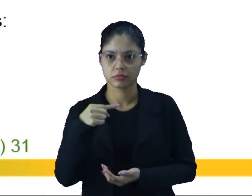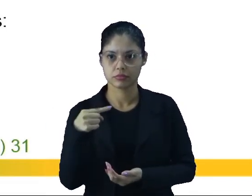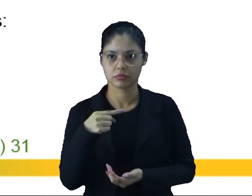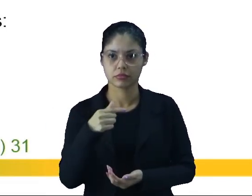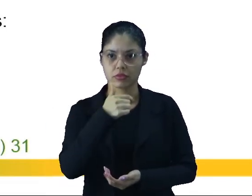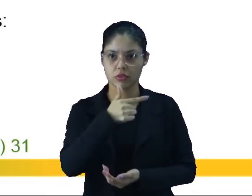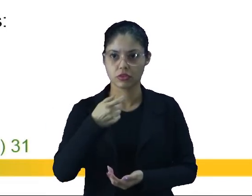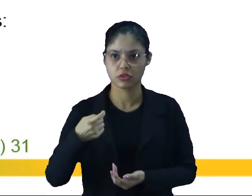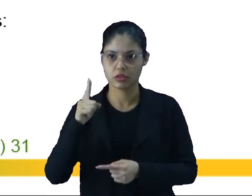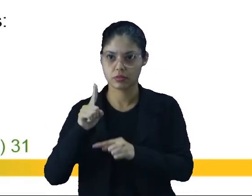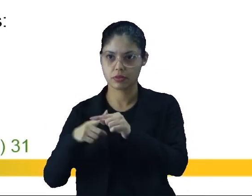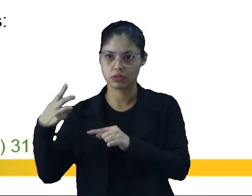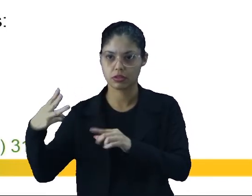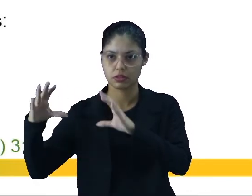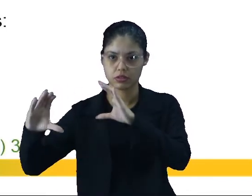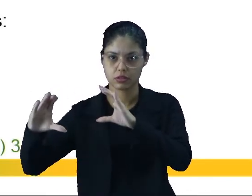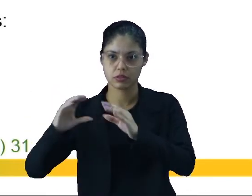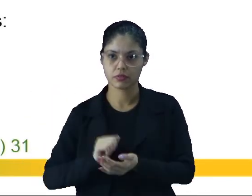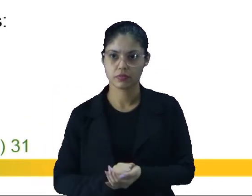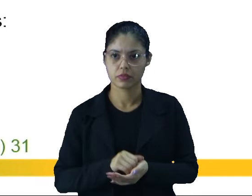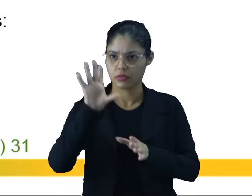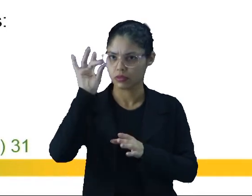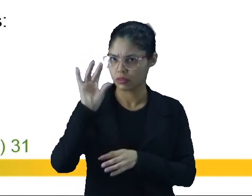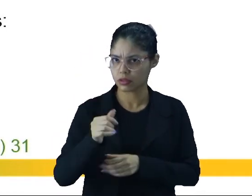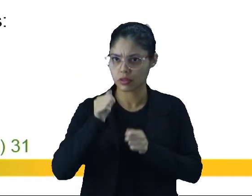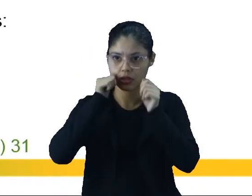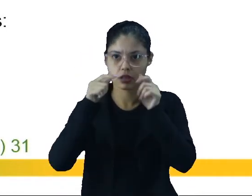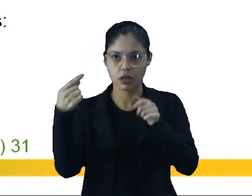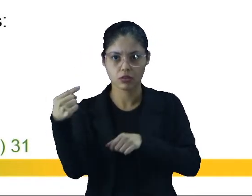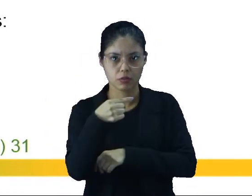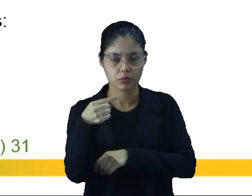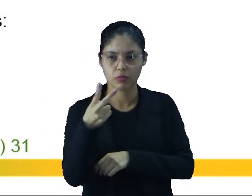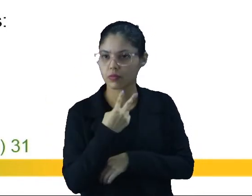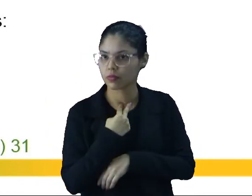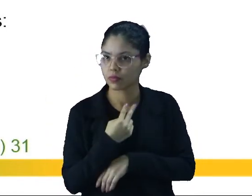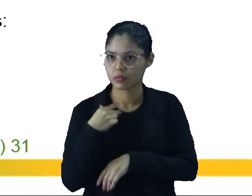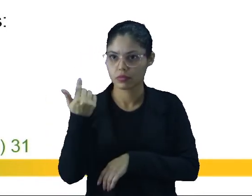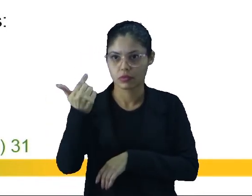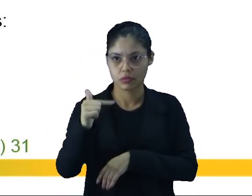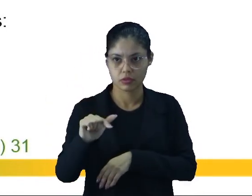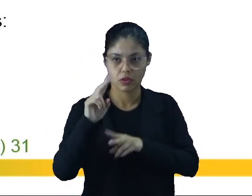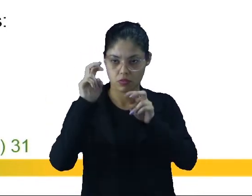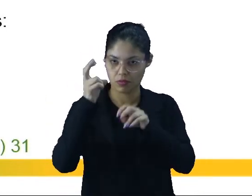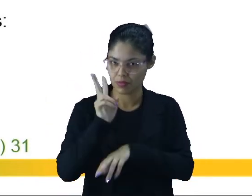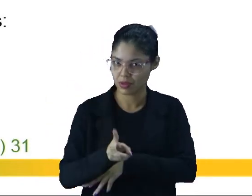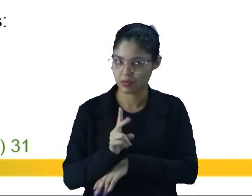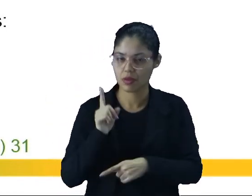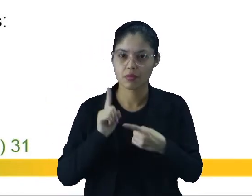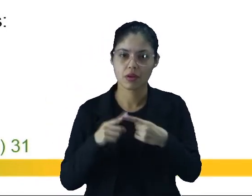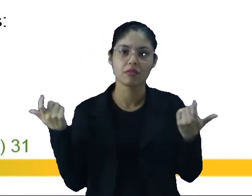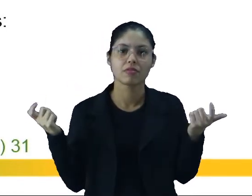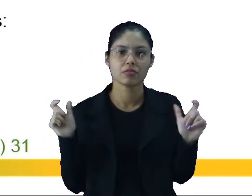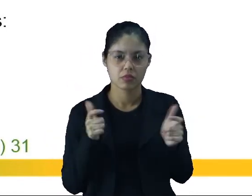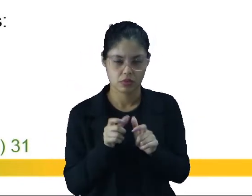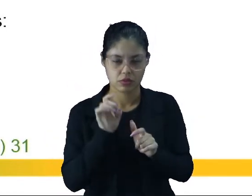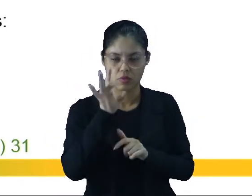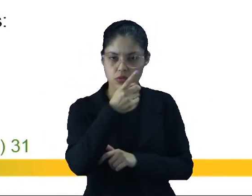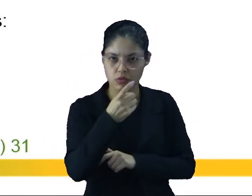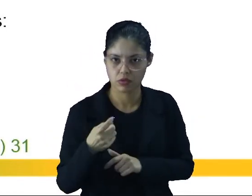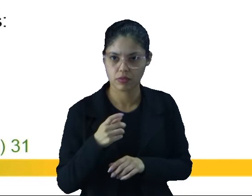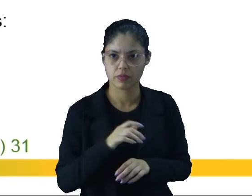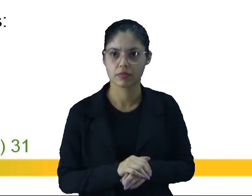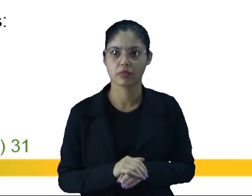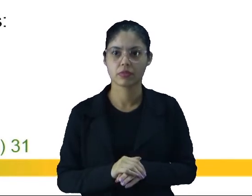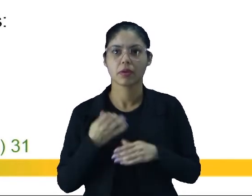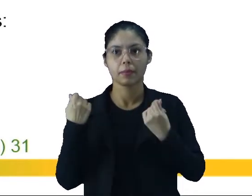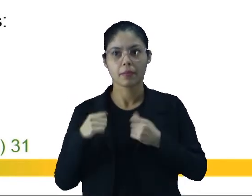Menos o A1. Presta atenção aqui no detalhe. Eu não posso colocar menos e repetir esse termo, porque senão ele vai diminuir só o 2x. Então aqui